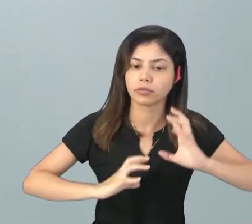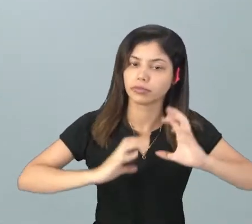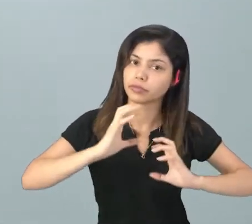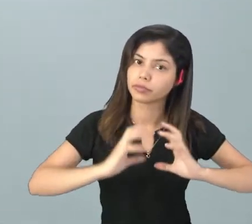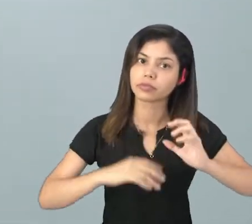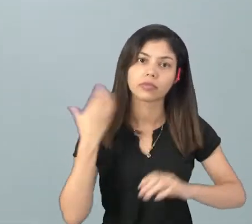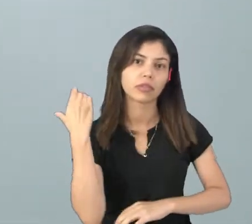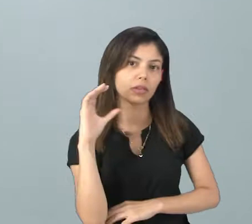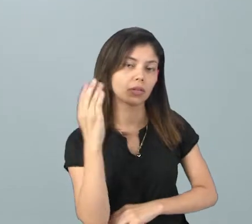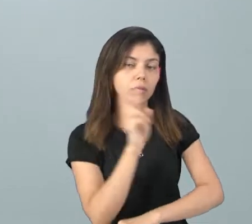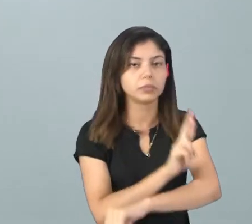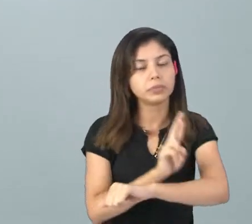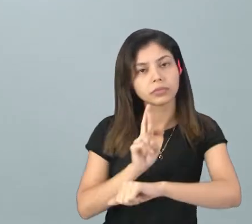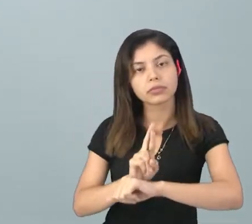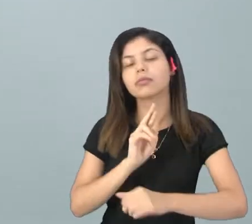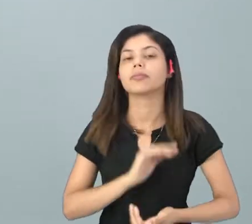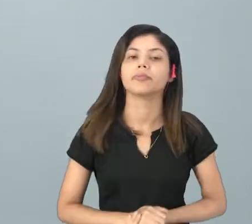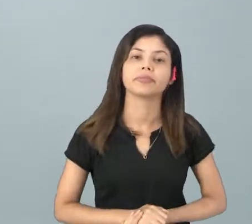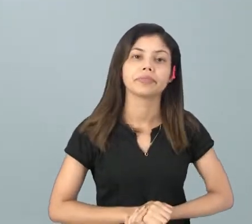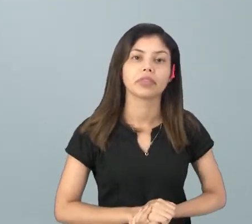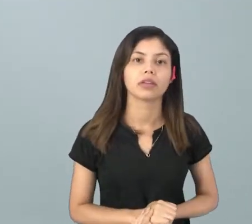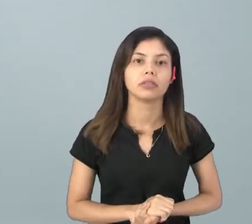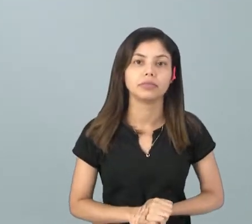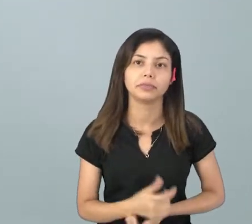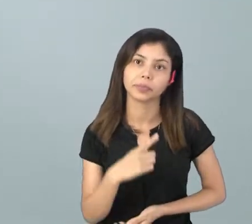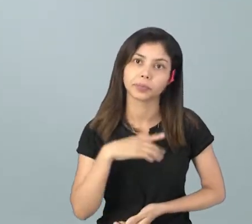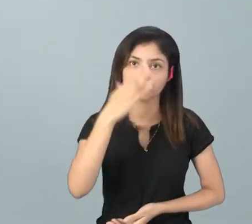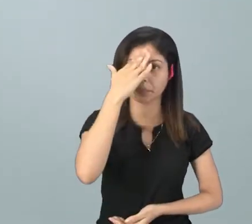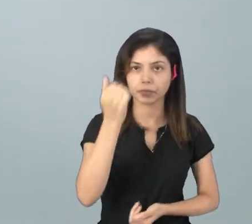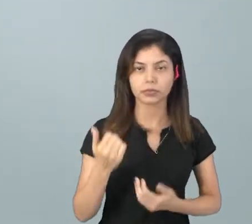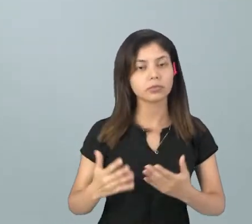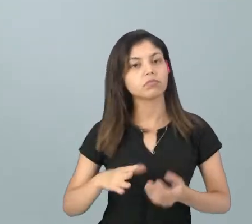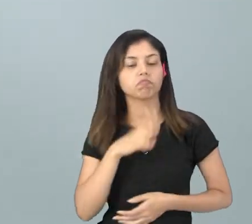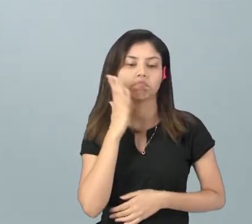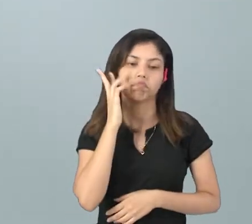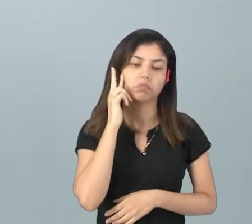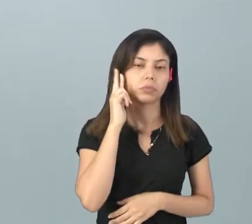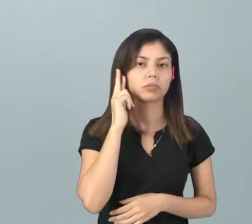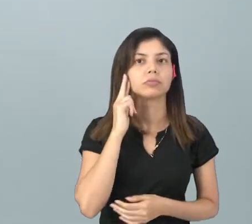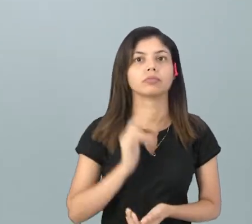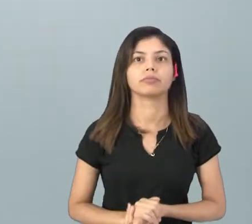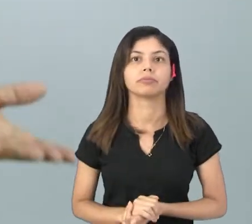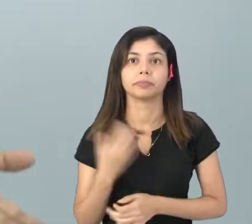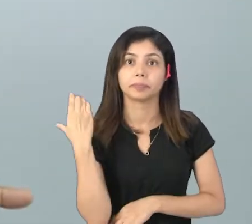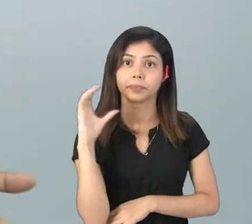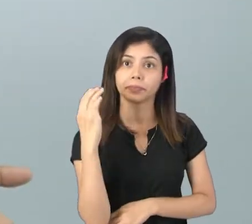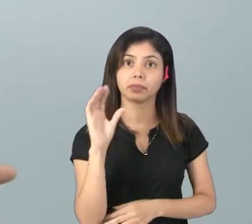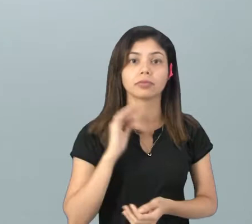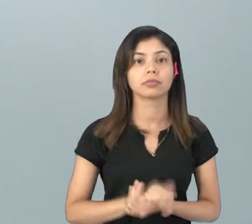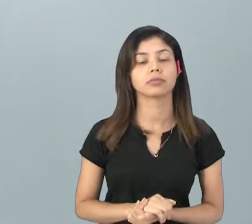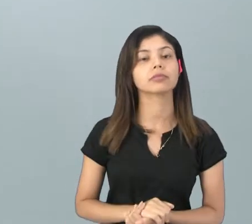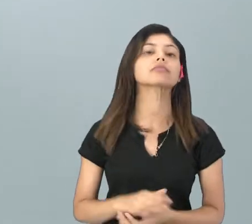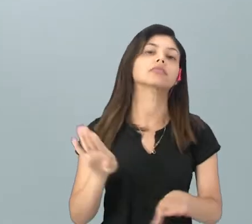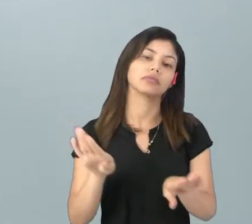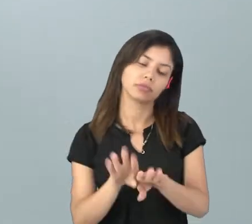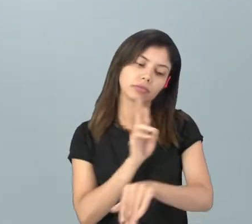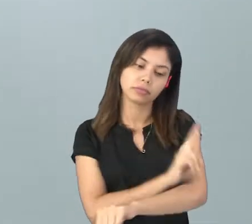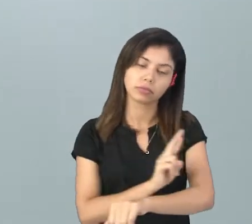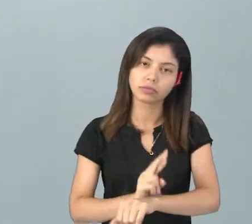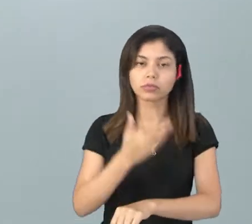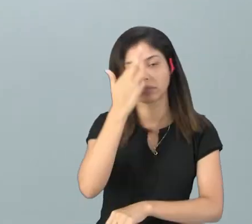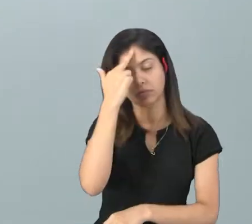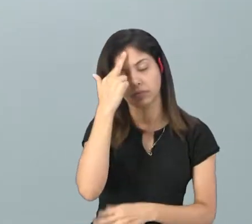de ciência e religião. Tem gente que sabe conviver legal, às vezes é cientista, também é religioso,